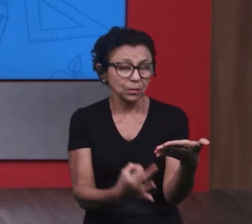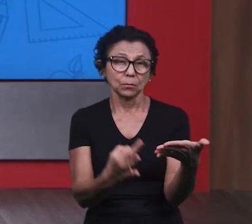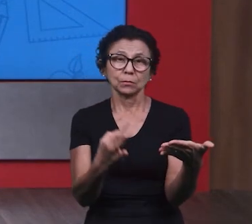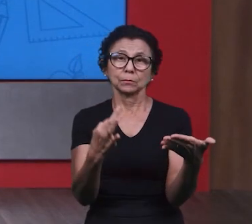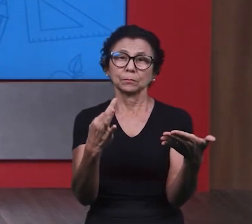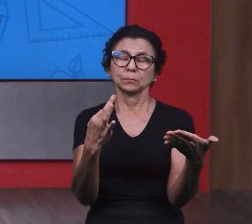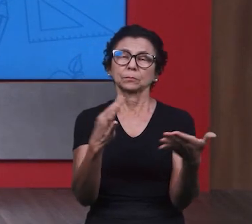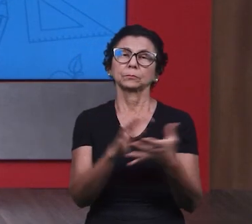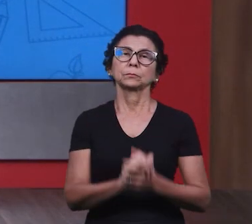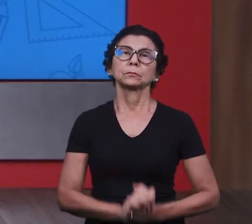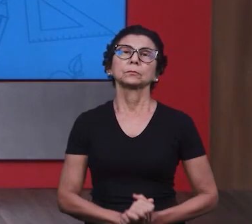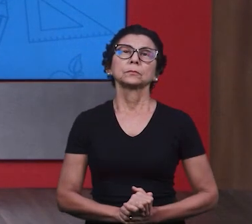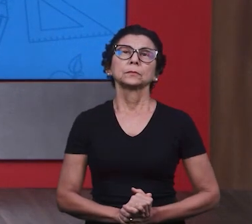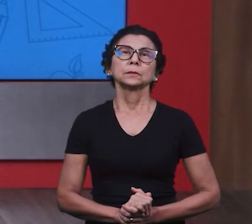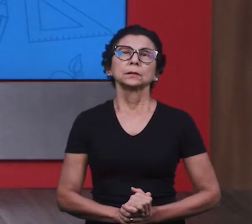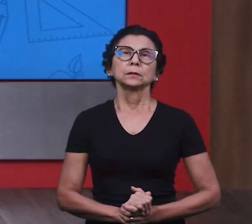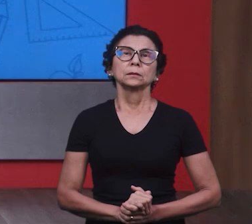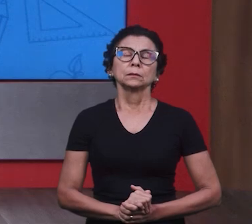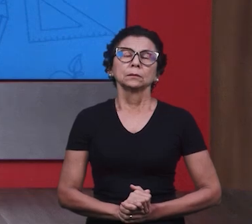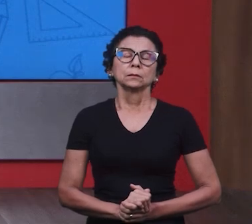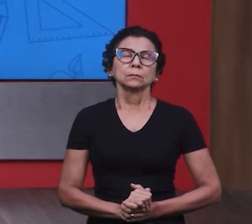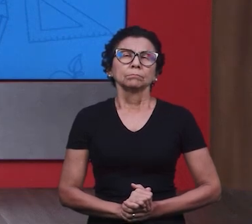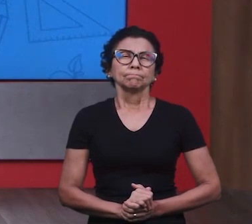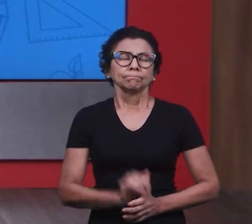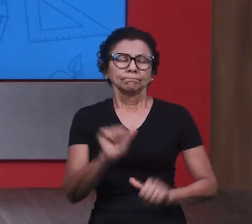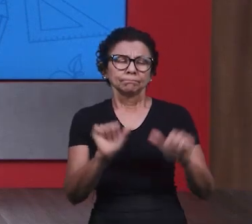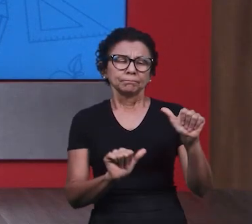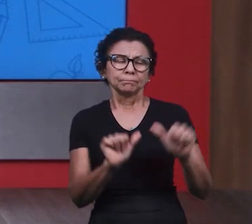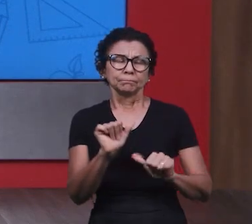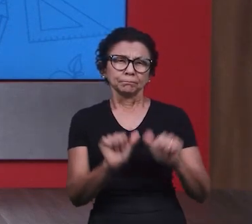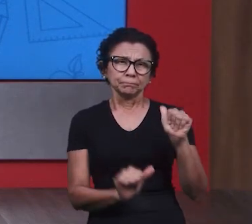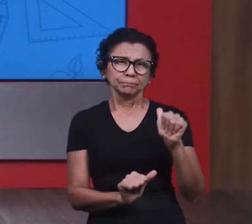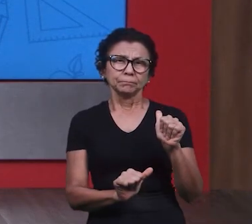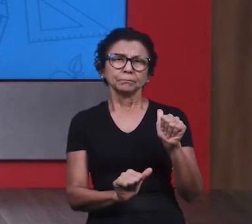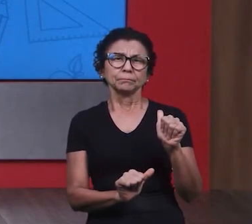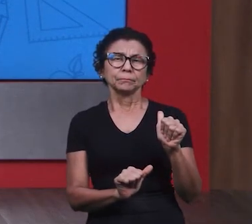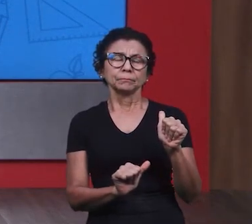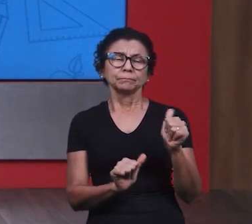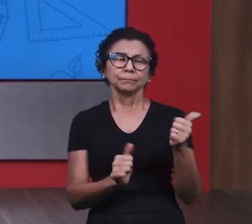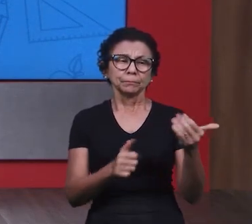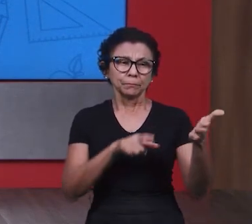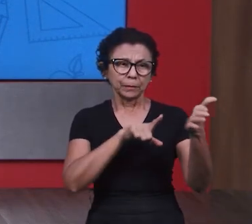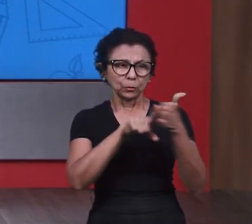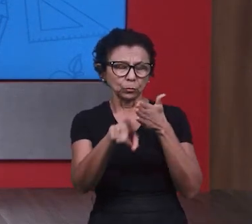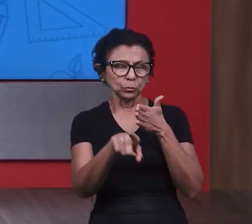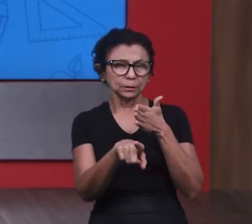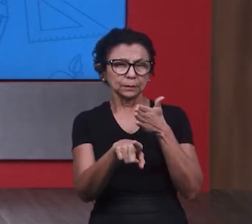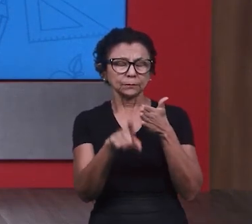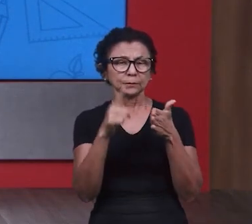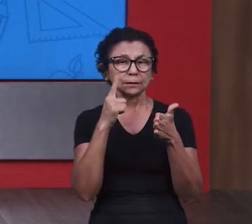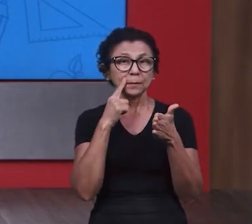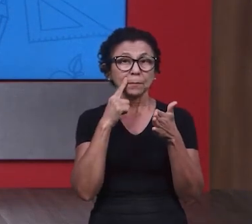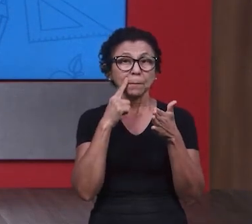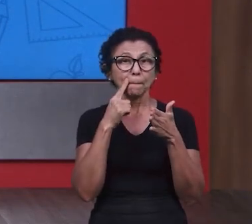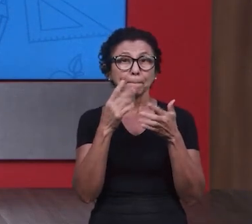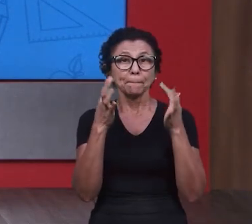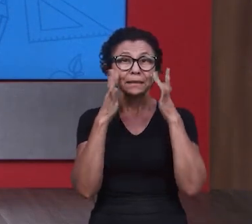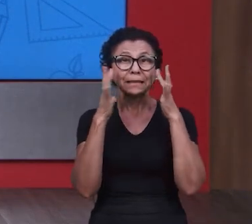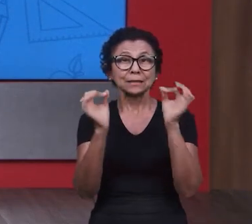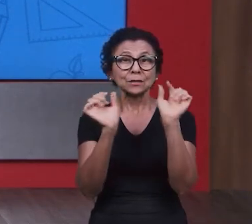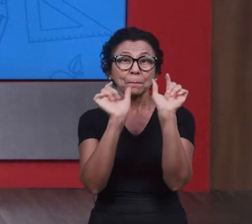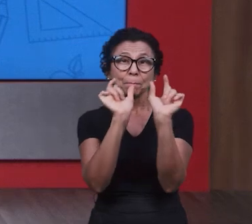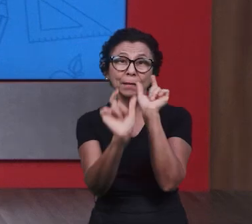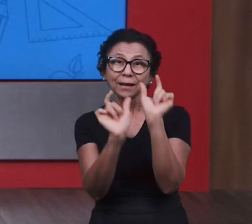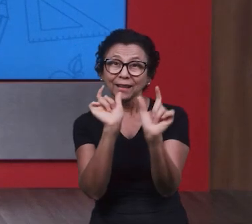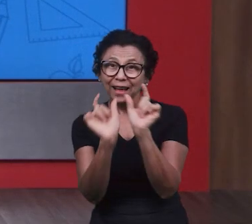você analisar a questão, encontrar palavras que vão te direcionar para a resposta correta.